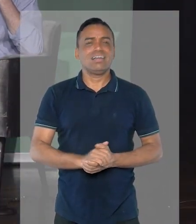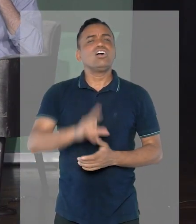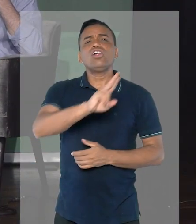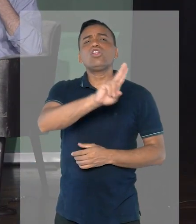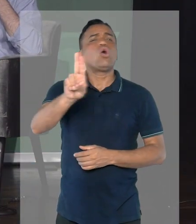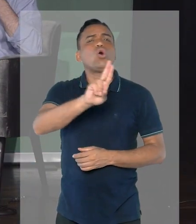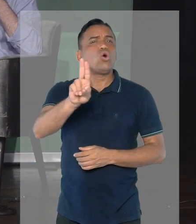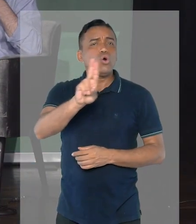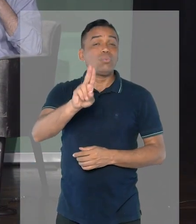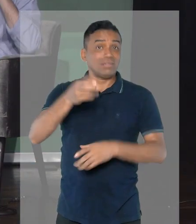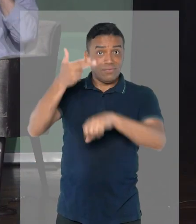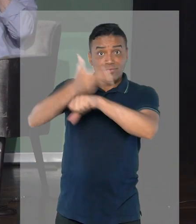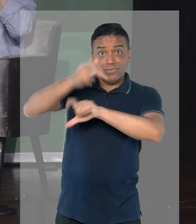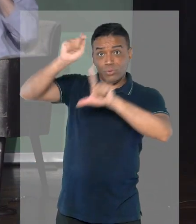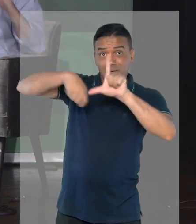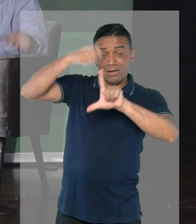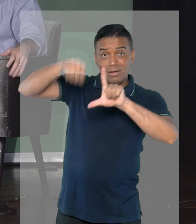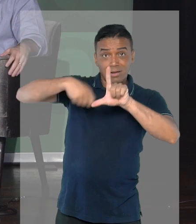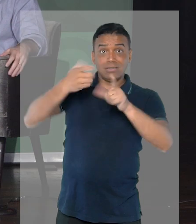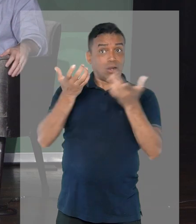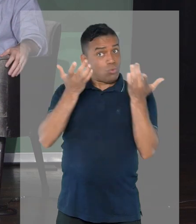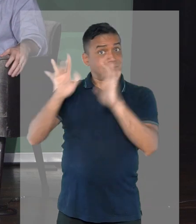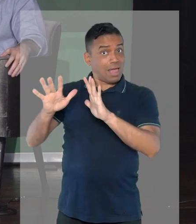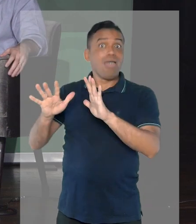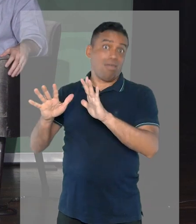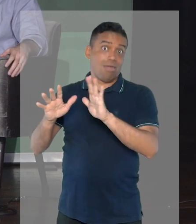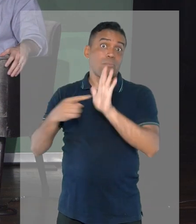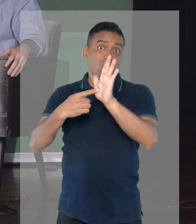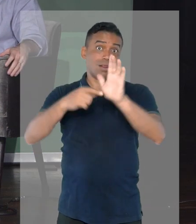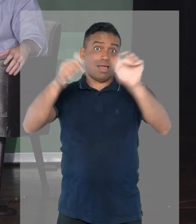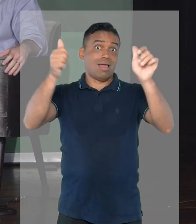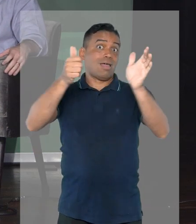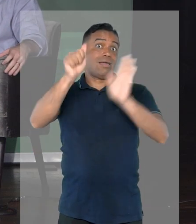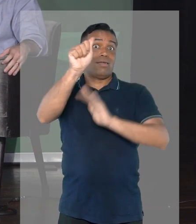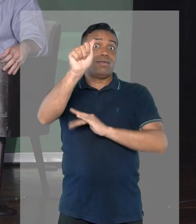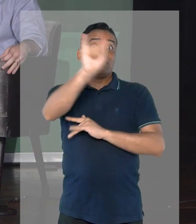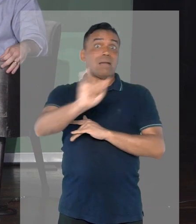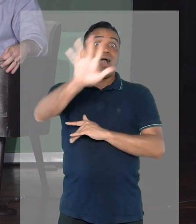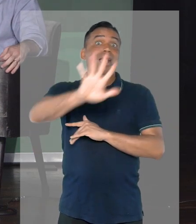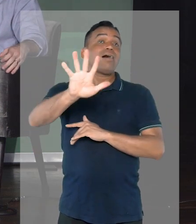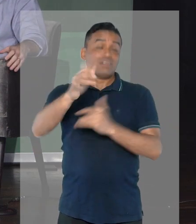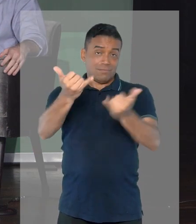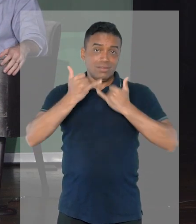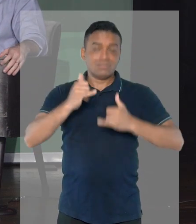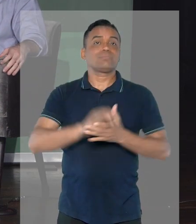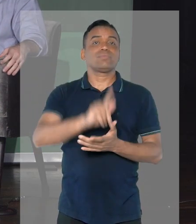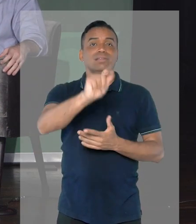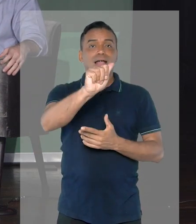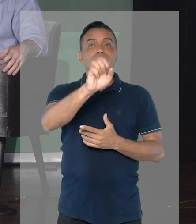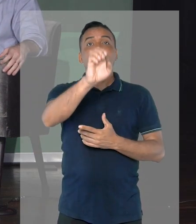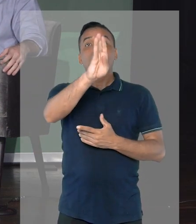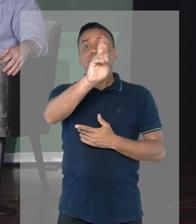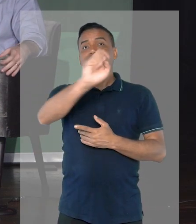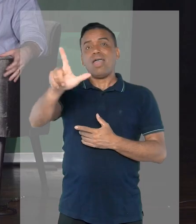Qual que é seu nome, por favor? A gente está filmando, tá, gente? Quem não quiser aparecer, vocês nos avisam também. Está aqui o Gabriel. Pode